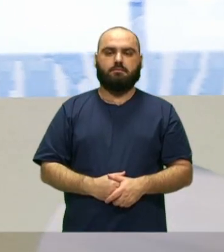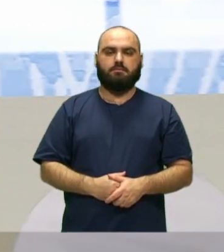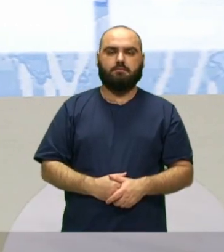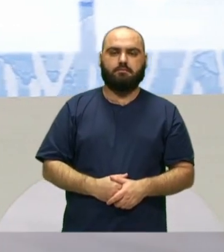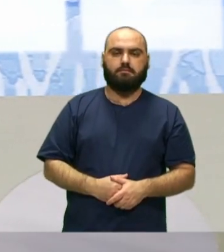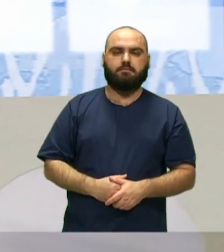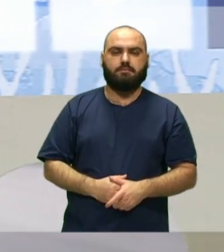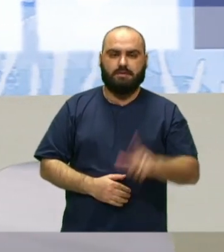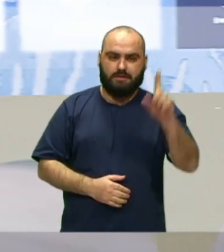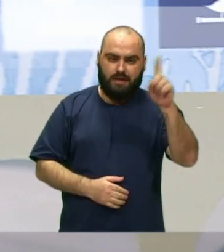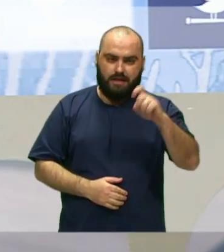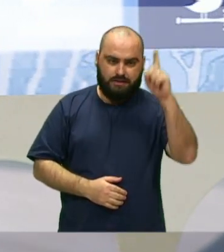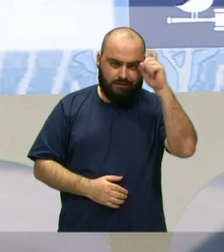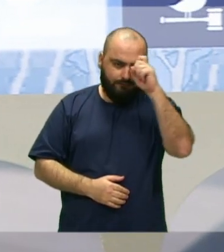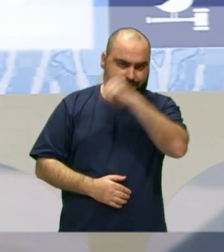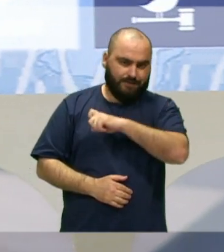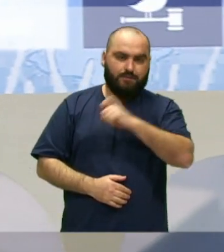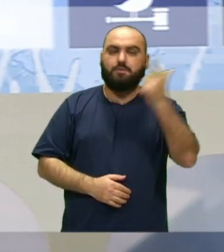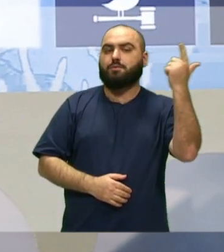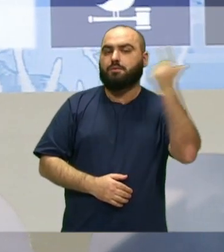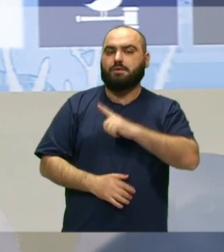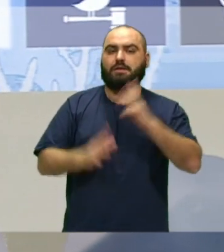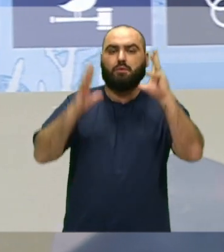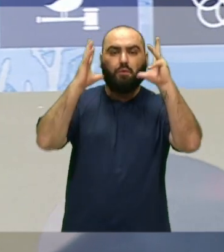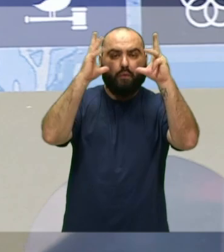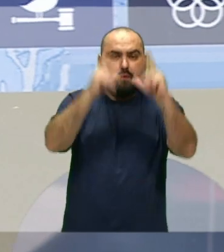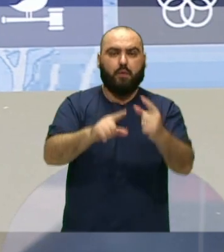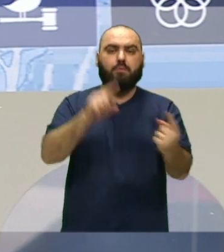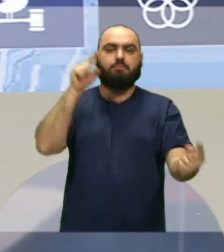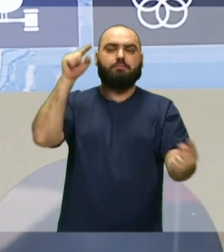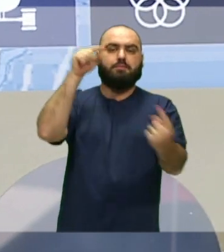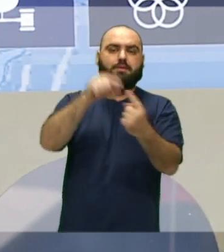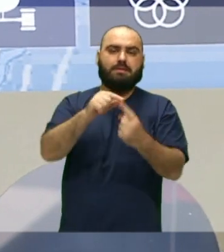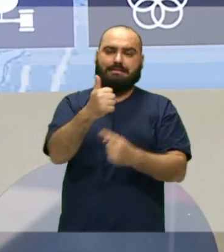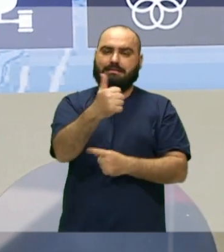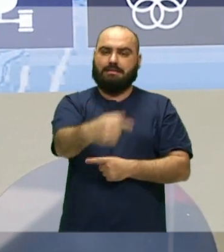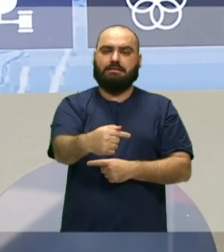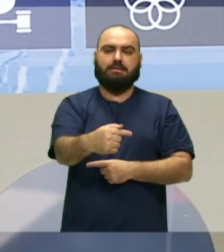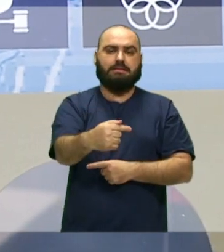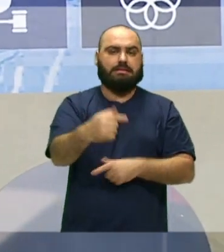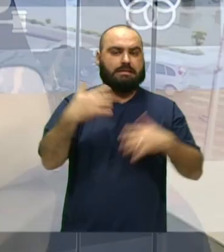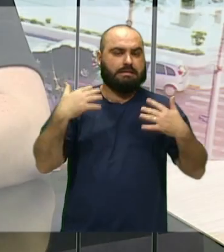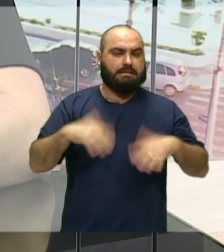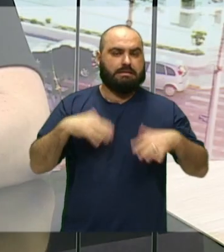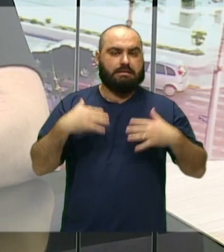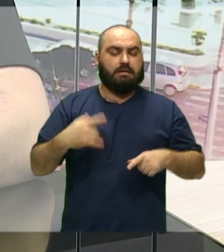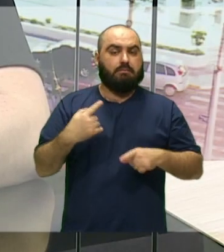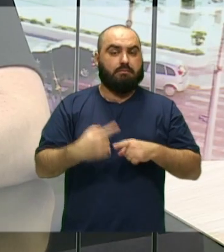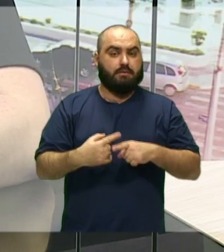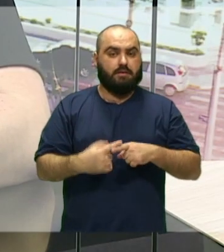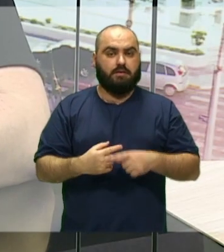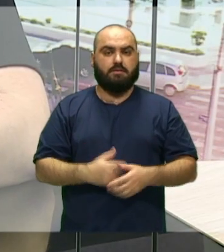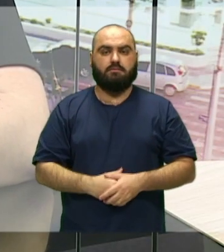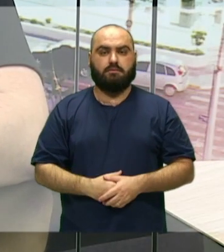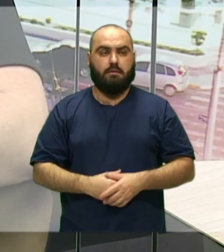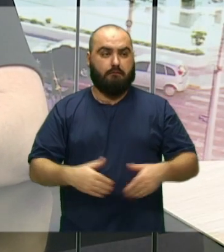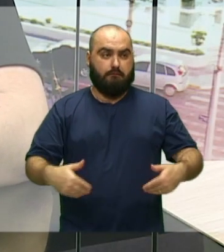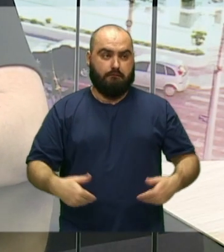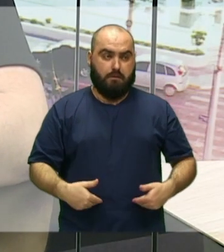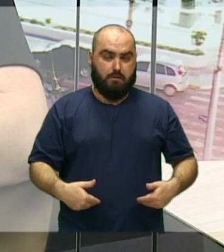é difícil a gente alcançar todos os 17 porque principalmente tem o eh combate à fome